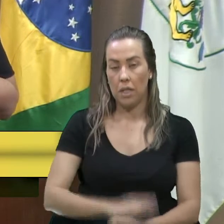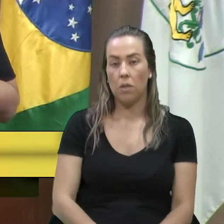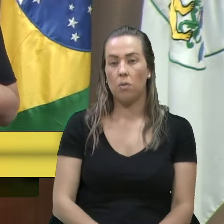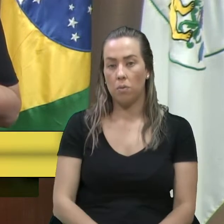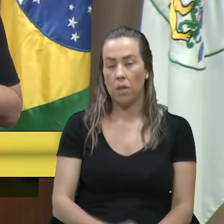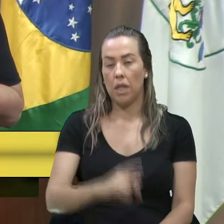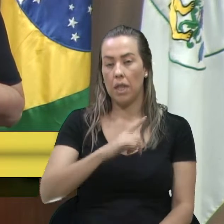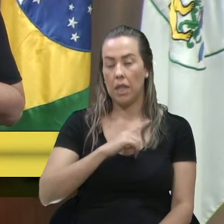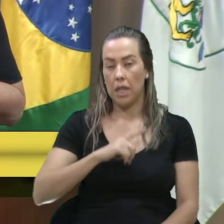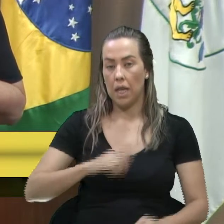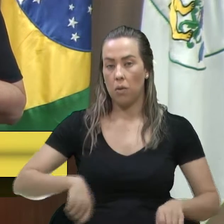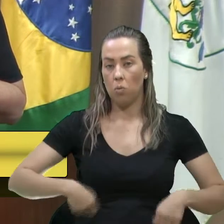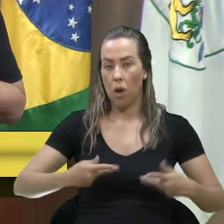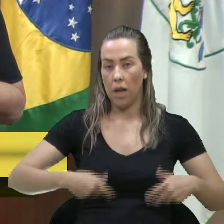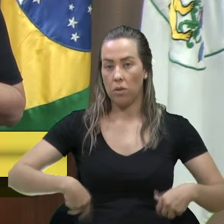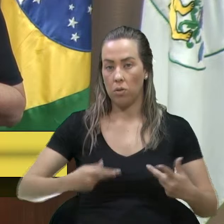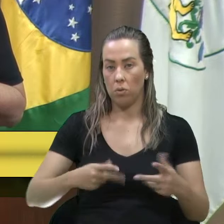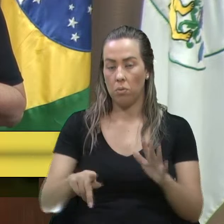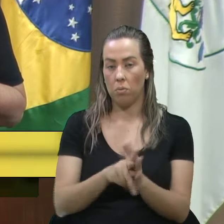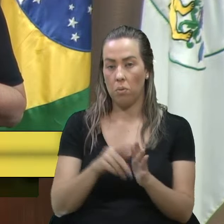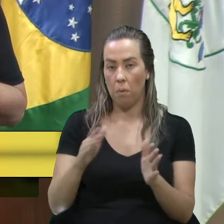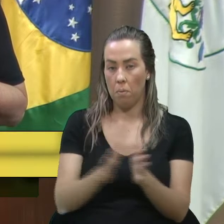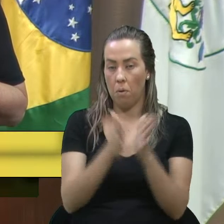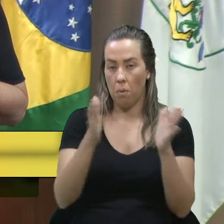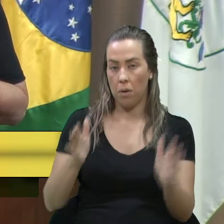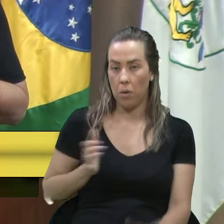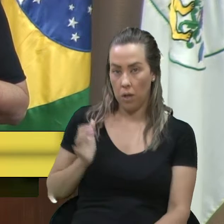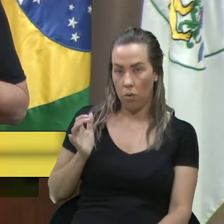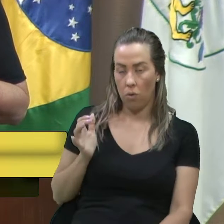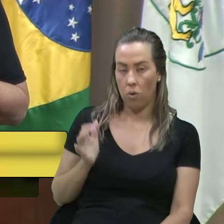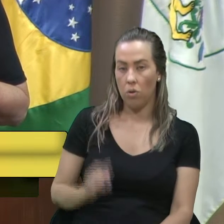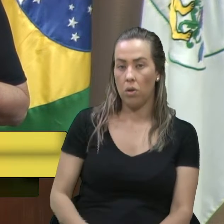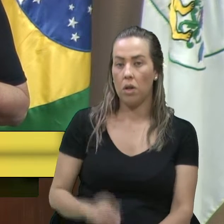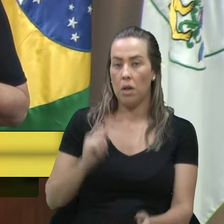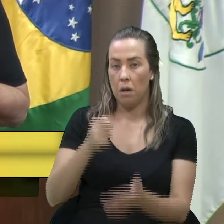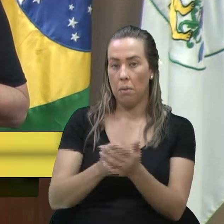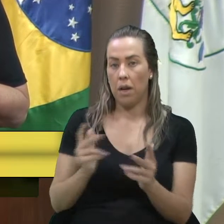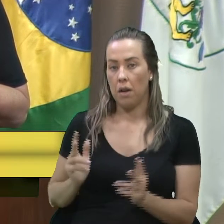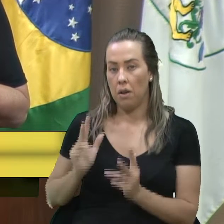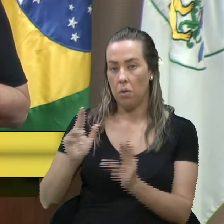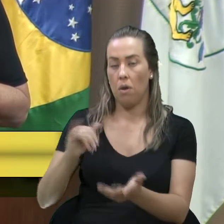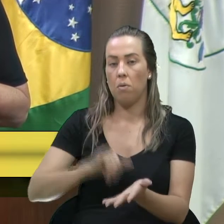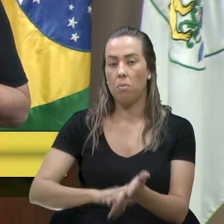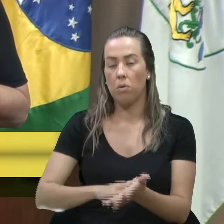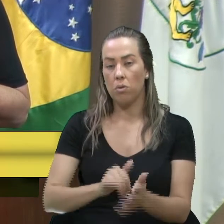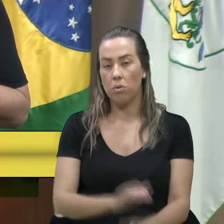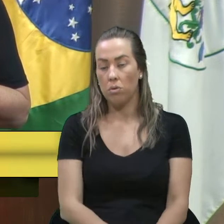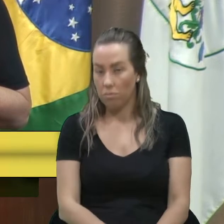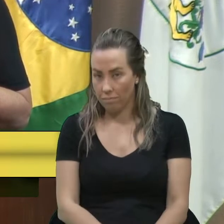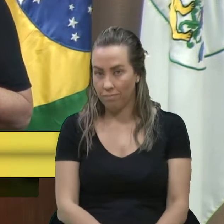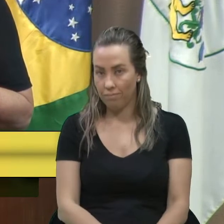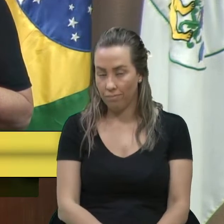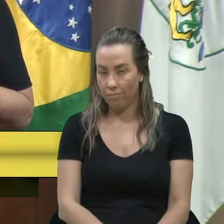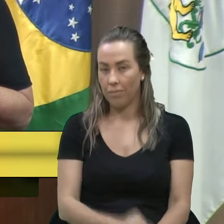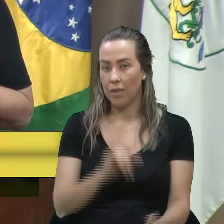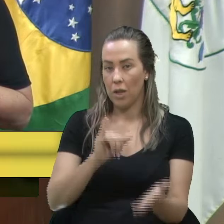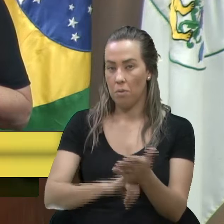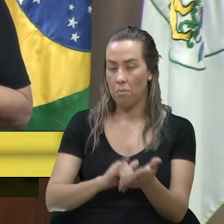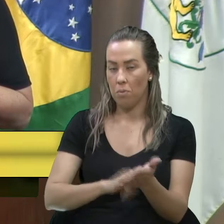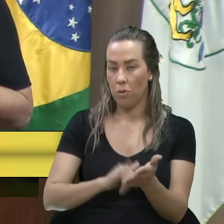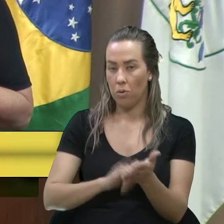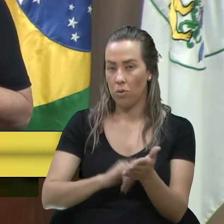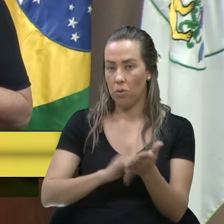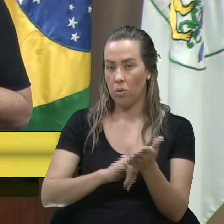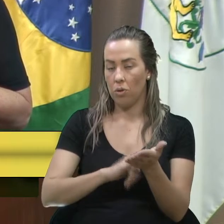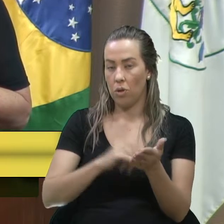no consumo. O pobre e o rico pagam o mesmo valor do imposto. E o imposto sobre